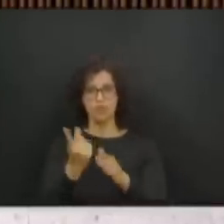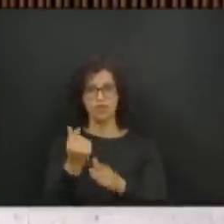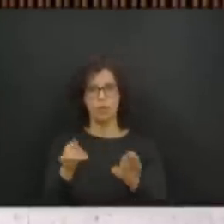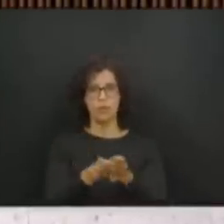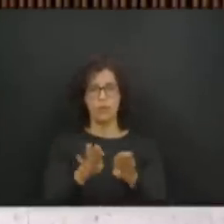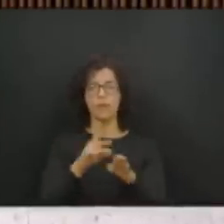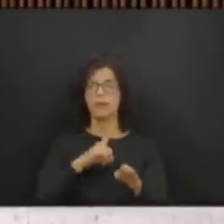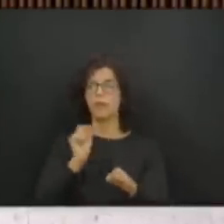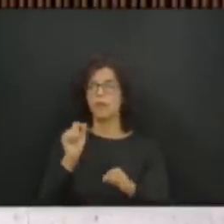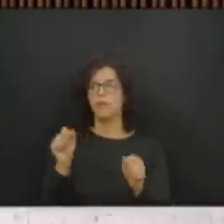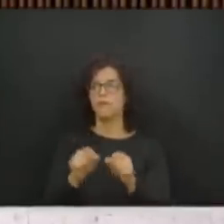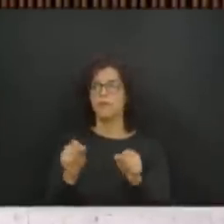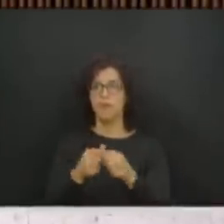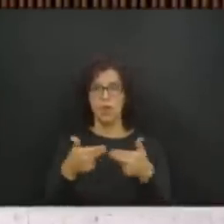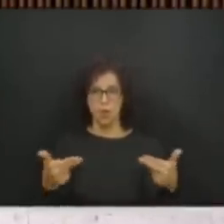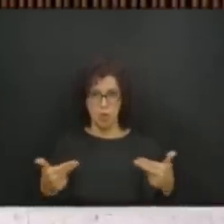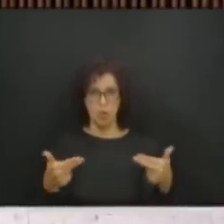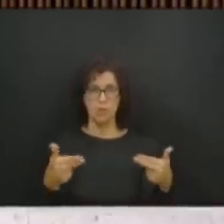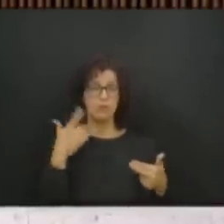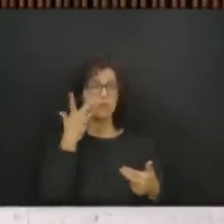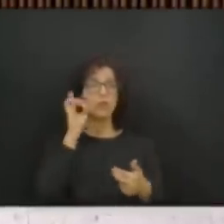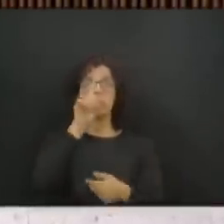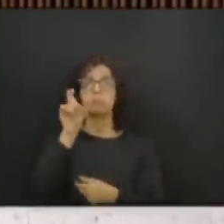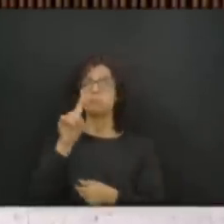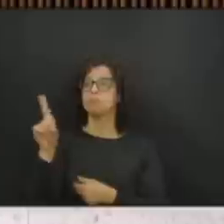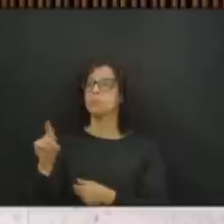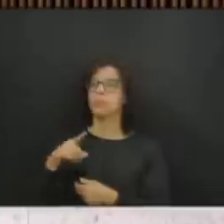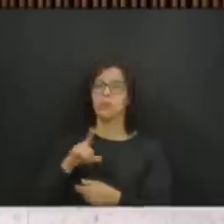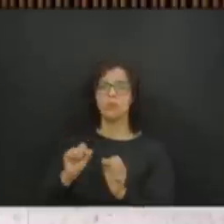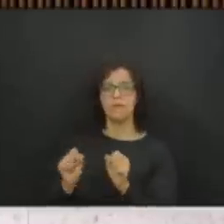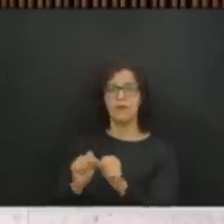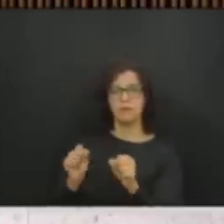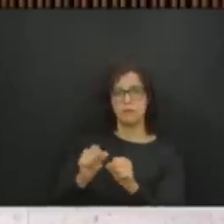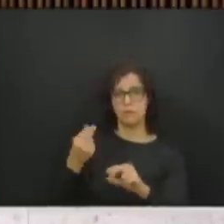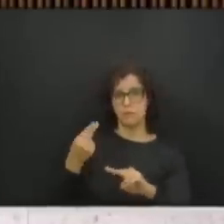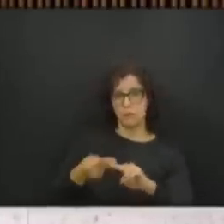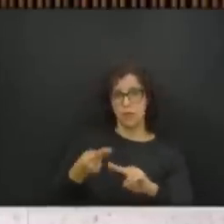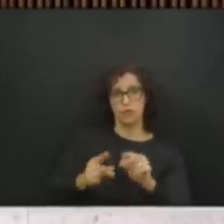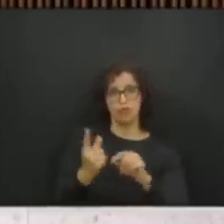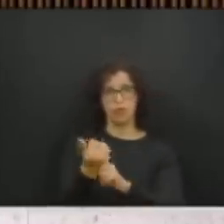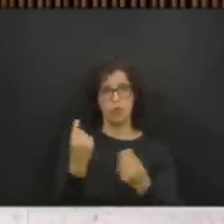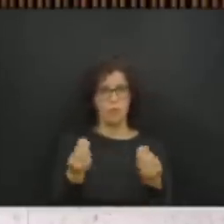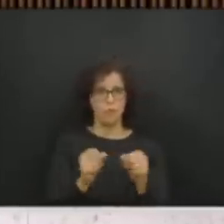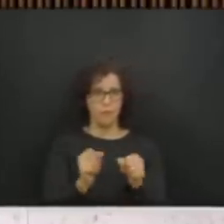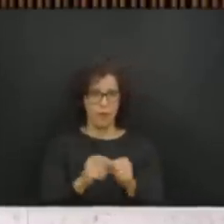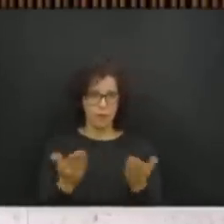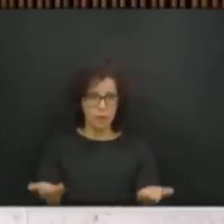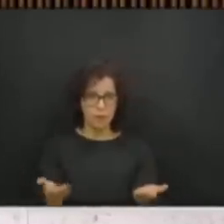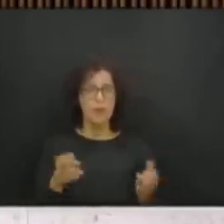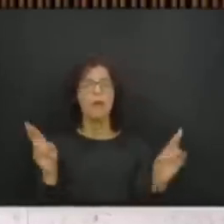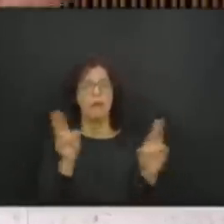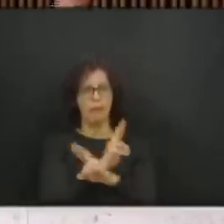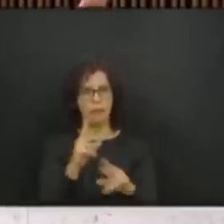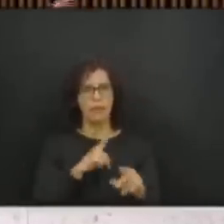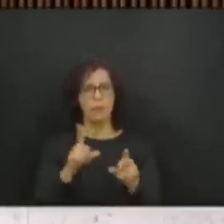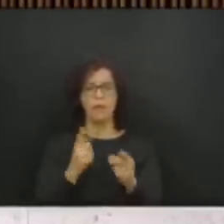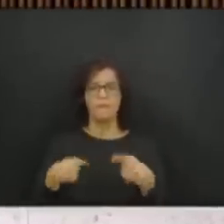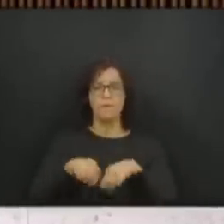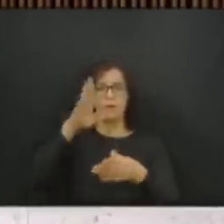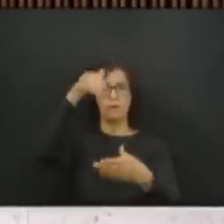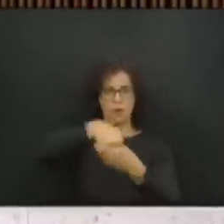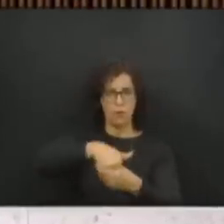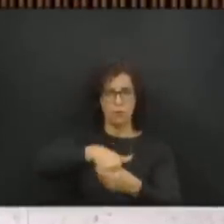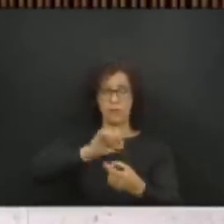esse dinheiro e financiar coisas que não se sabe quais são as certamente e tem muita relação com a eleição